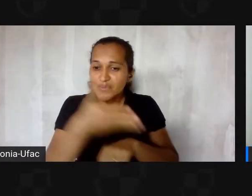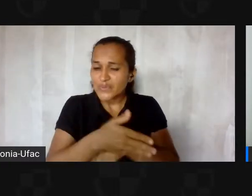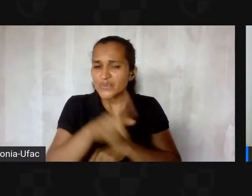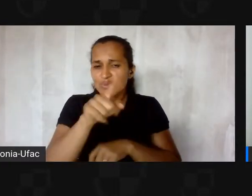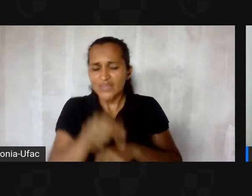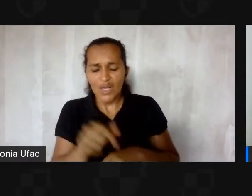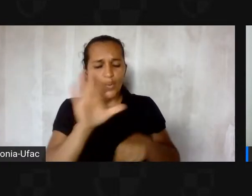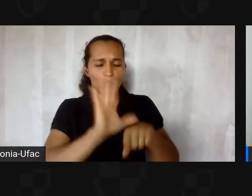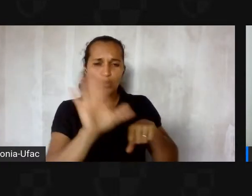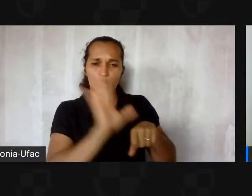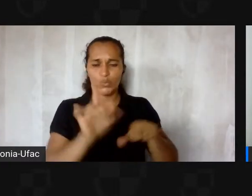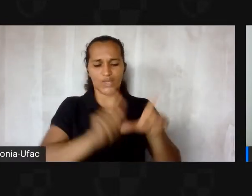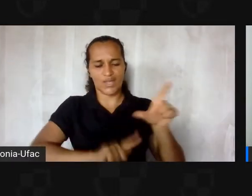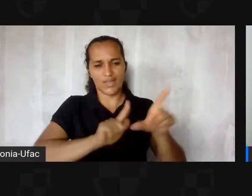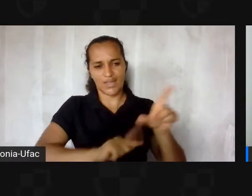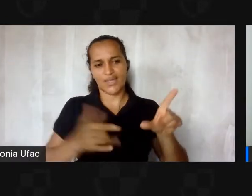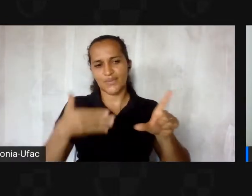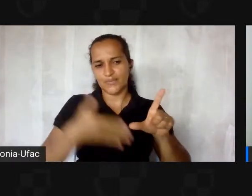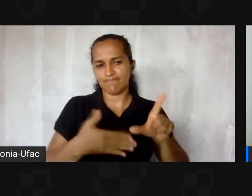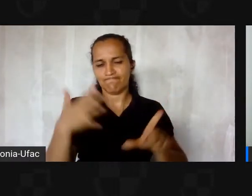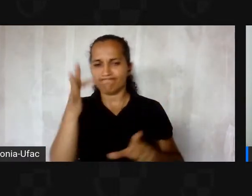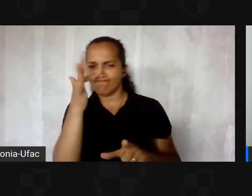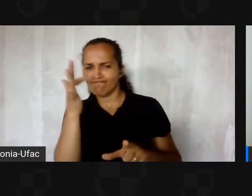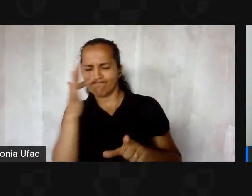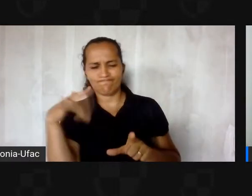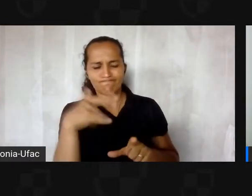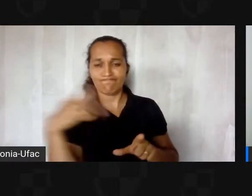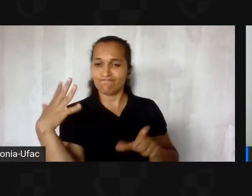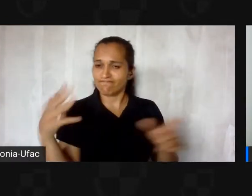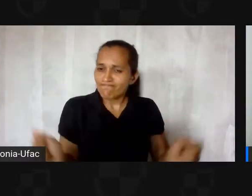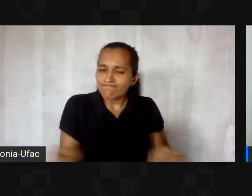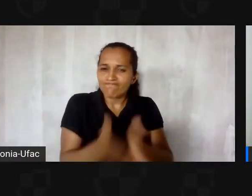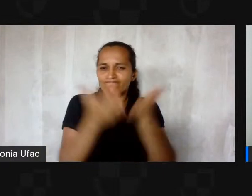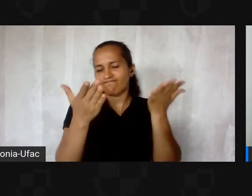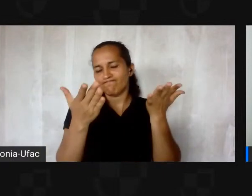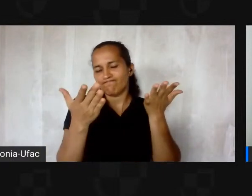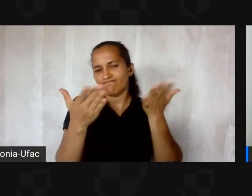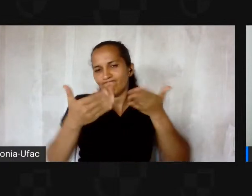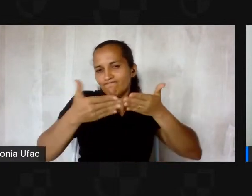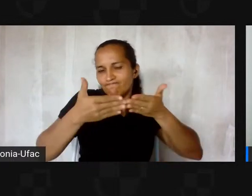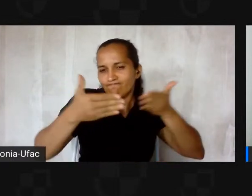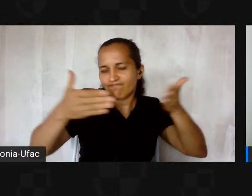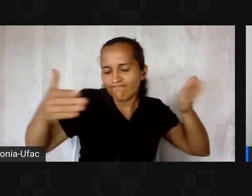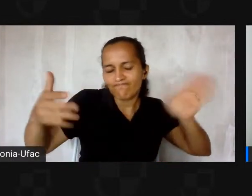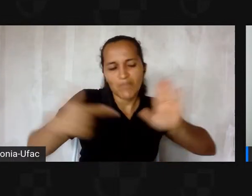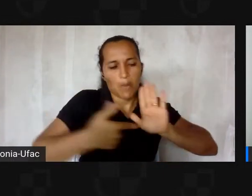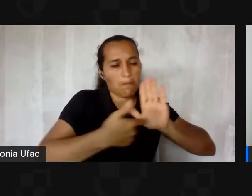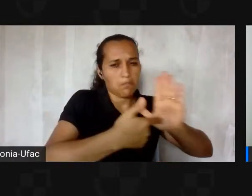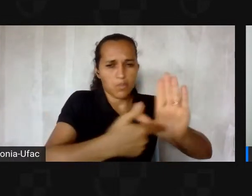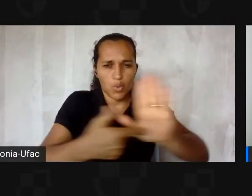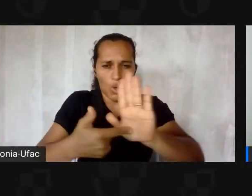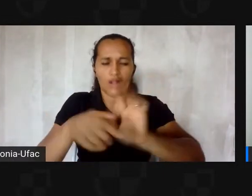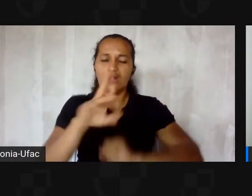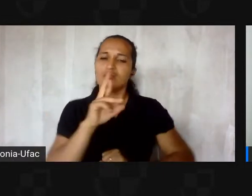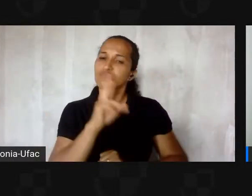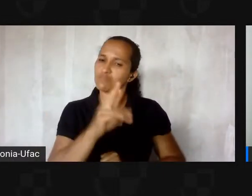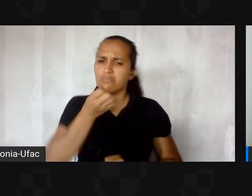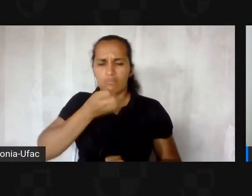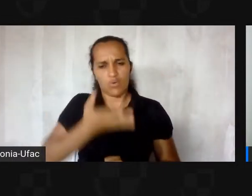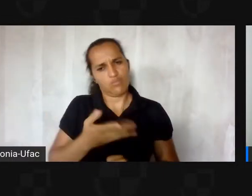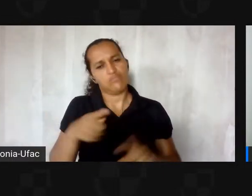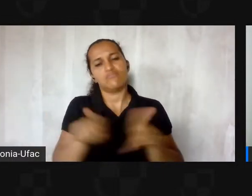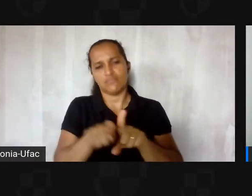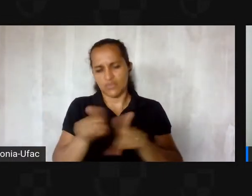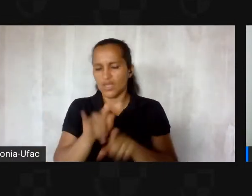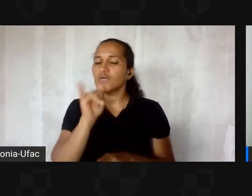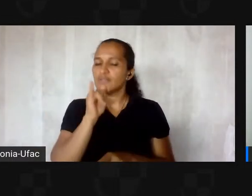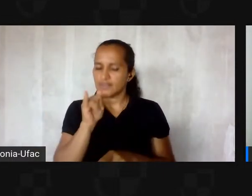curso de letras tenha visibilidade, tenha resultados bons e que realmente seja um exemplo